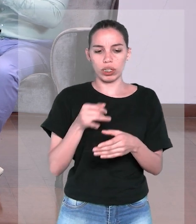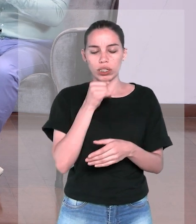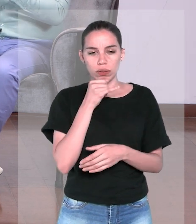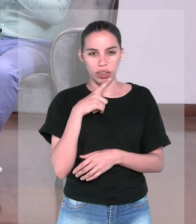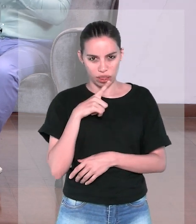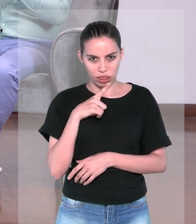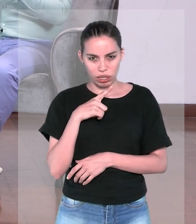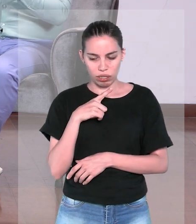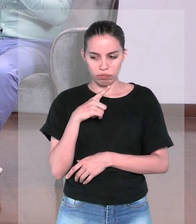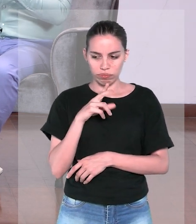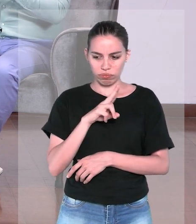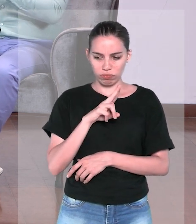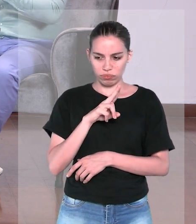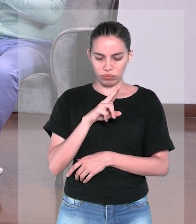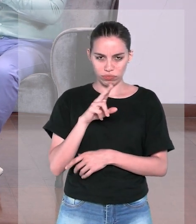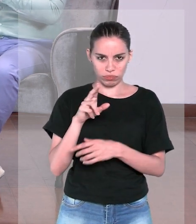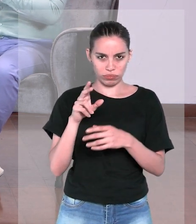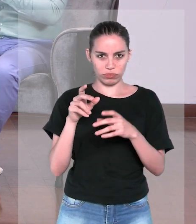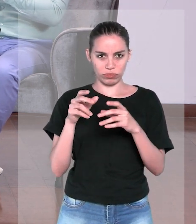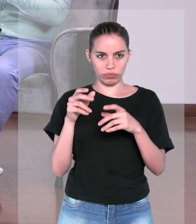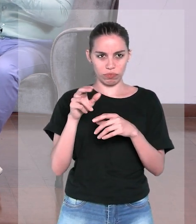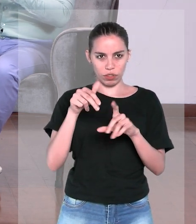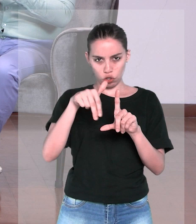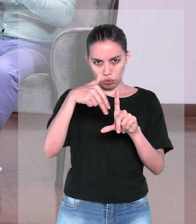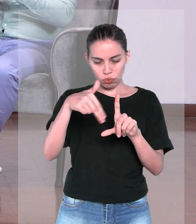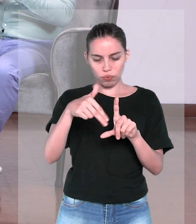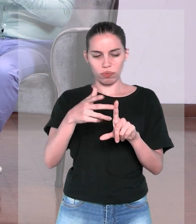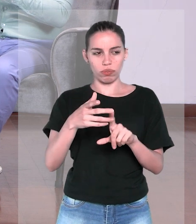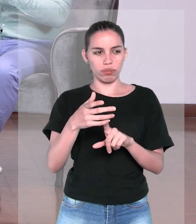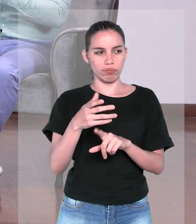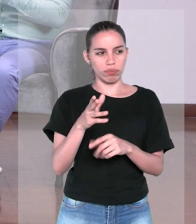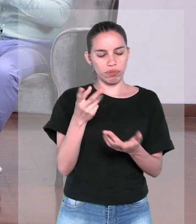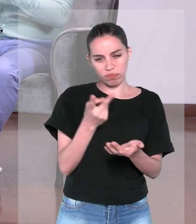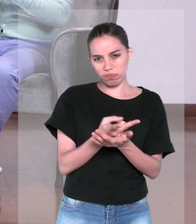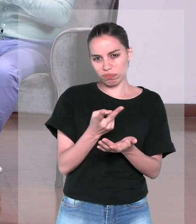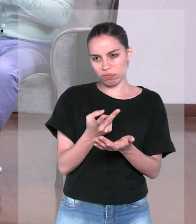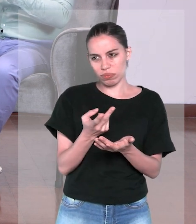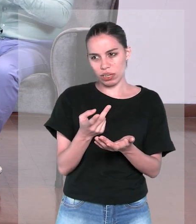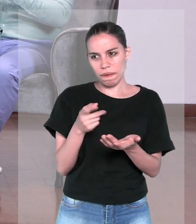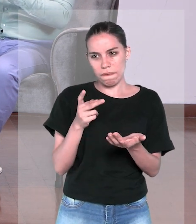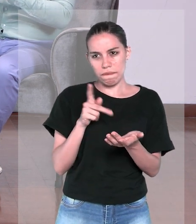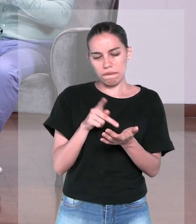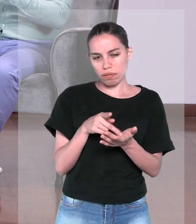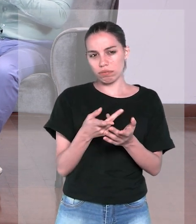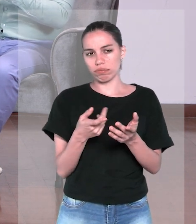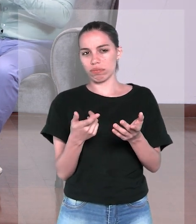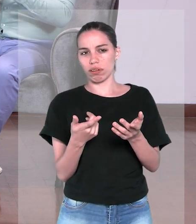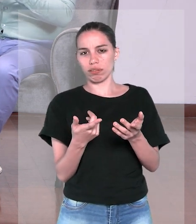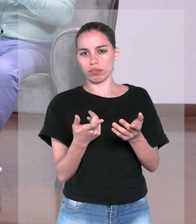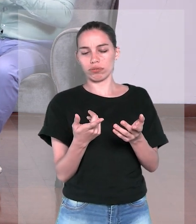edição. Seja Antônio, que é um livro conhecido também, é um livro que eu estive já em Belo